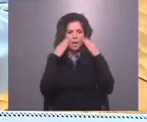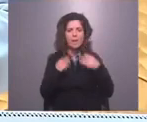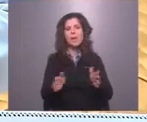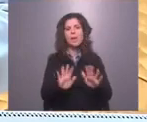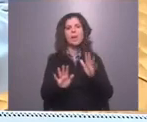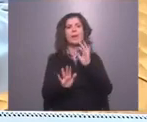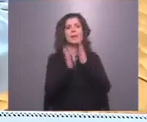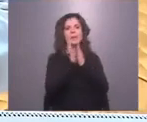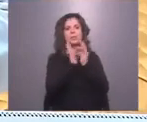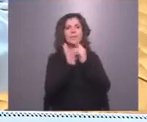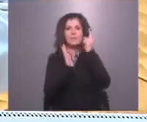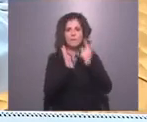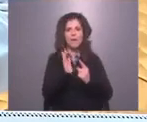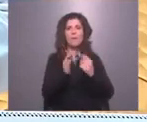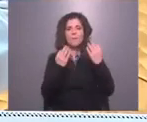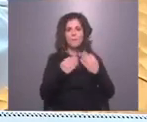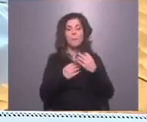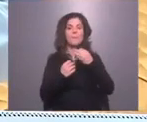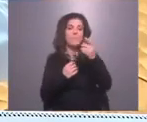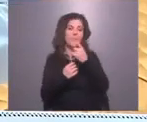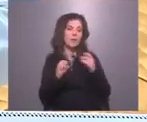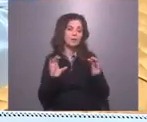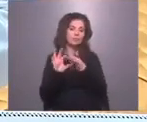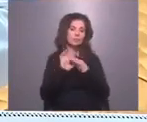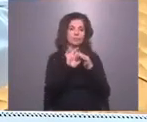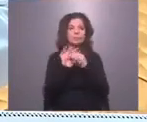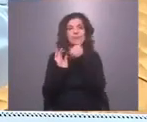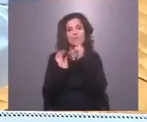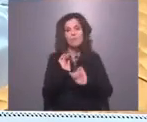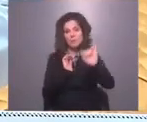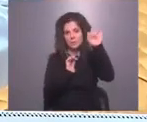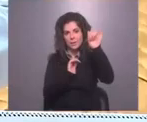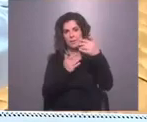fé da vossa Igreja, e dá-lhe a união e a paz segundo a vossa vontade.